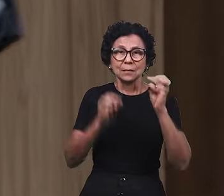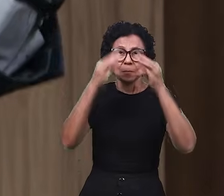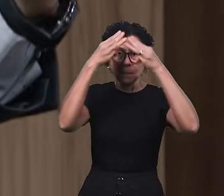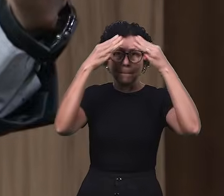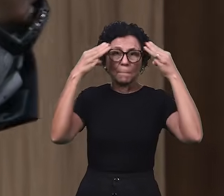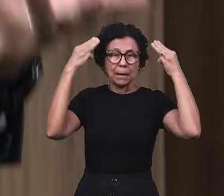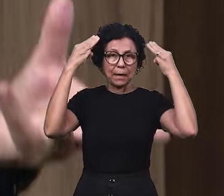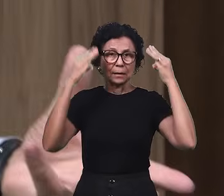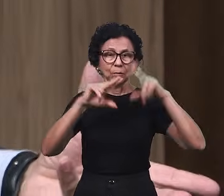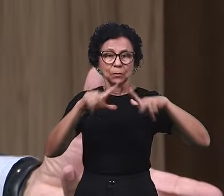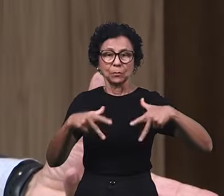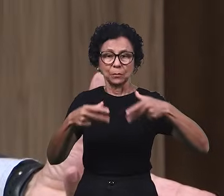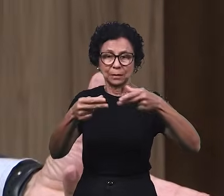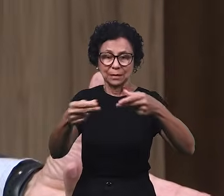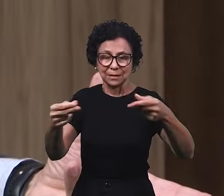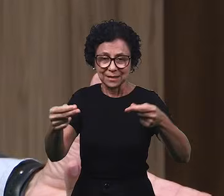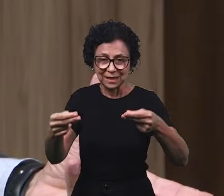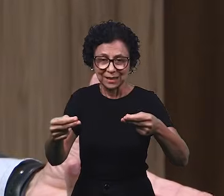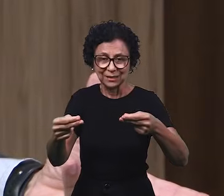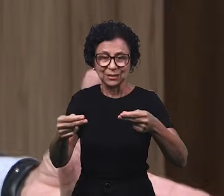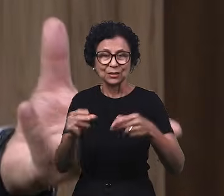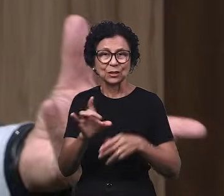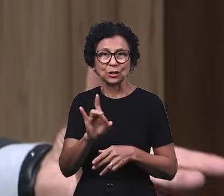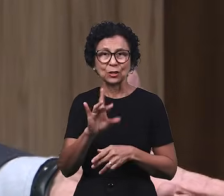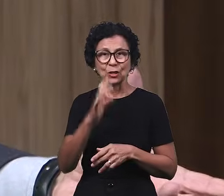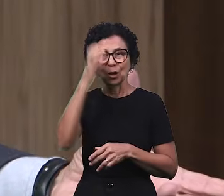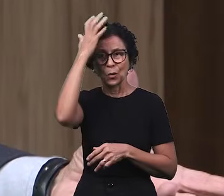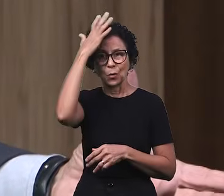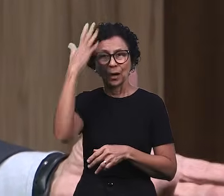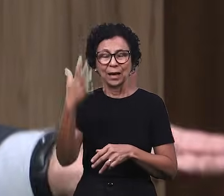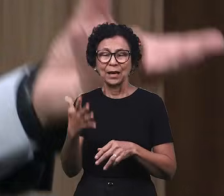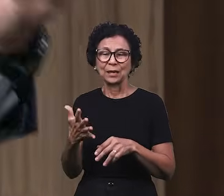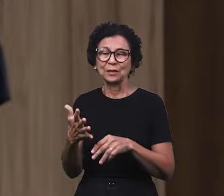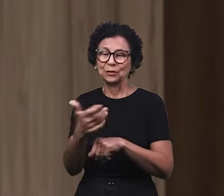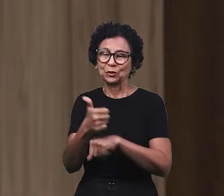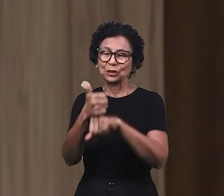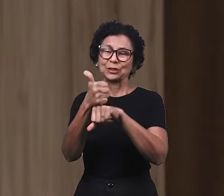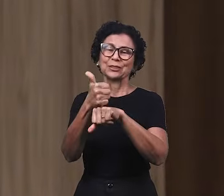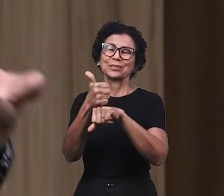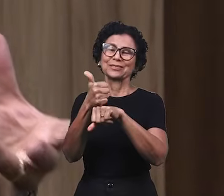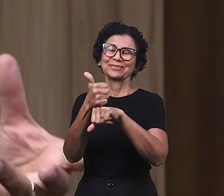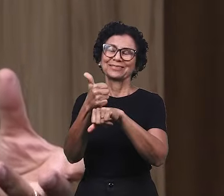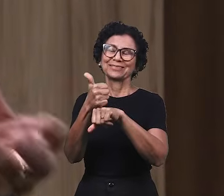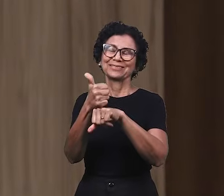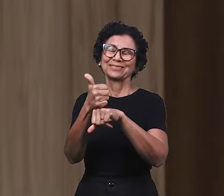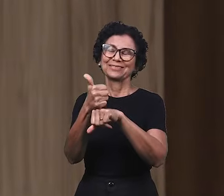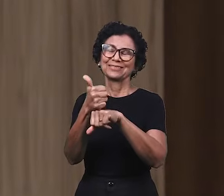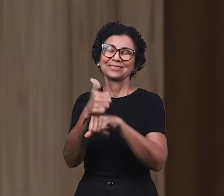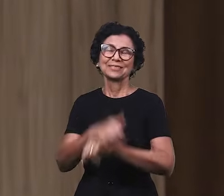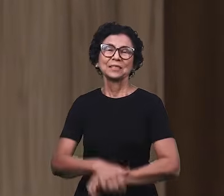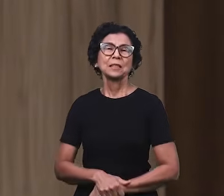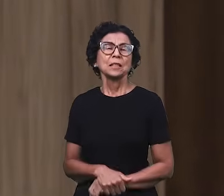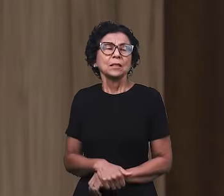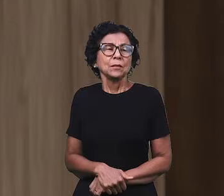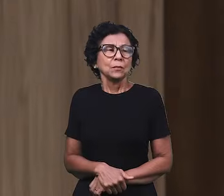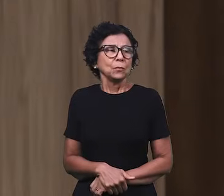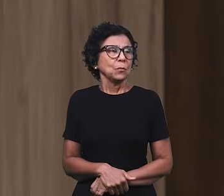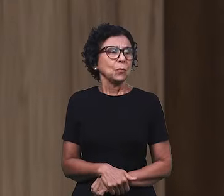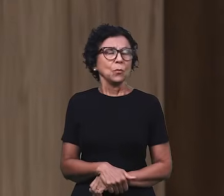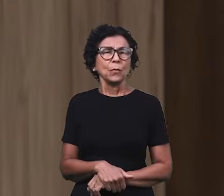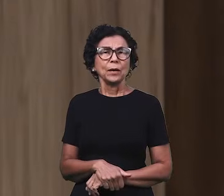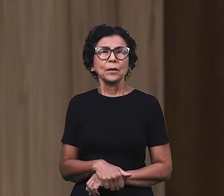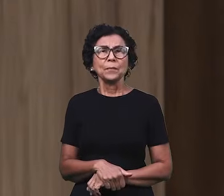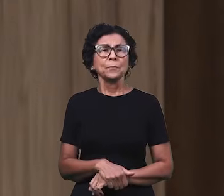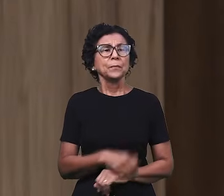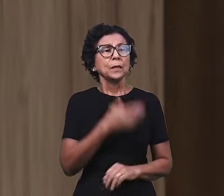era digno de um rei. Não é? Por isso que ele recebeu. Mas alguém pode dizer, mas o que Jesus, o